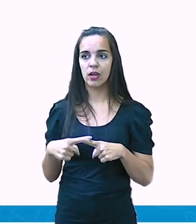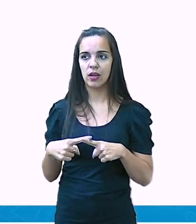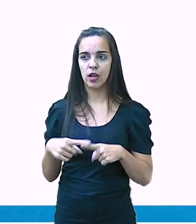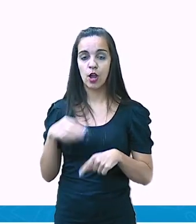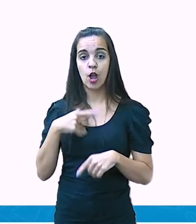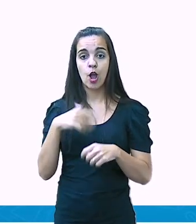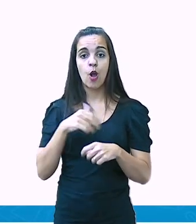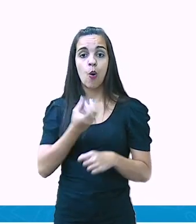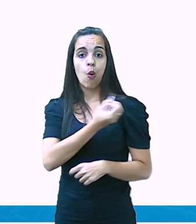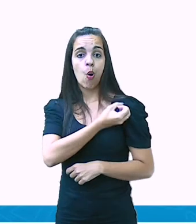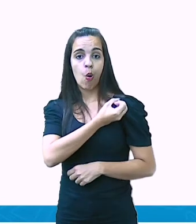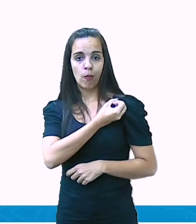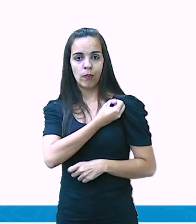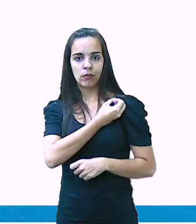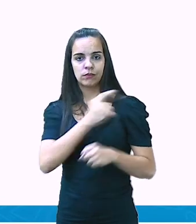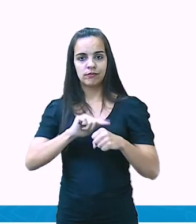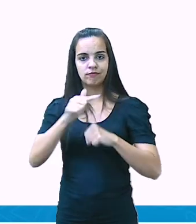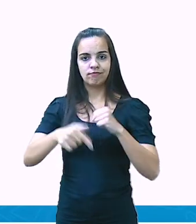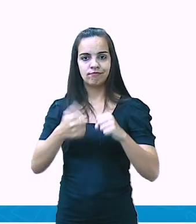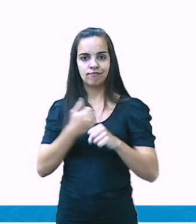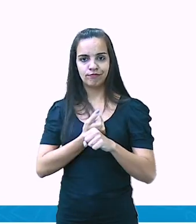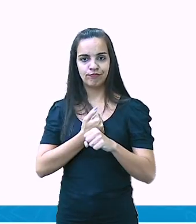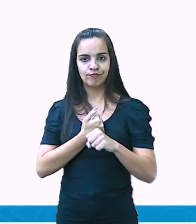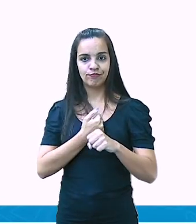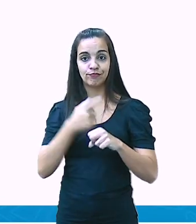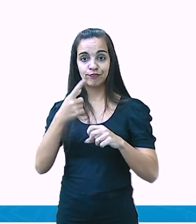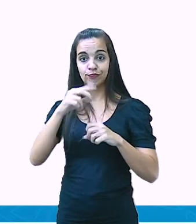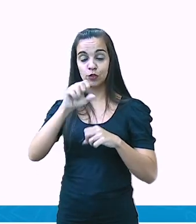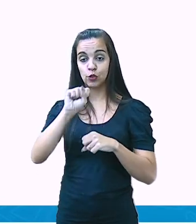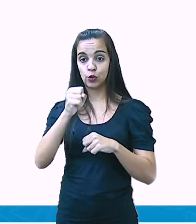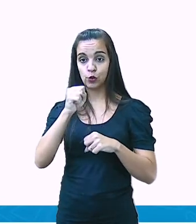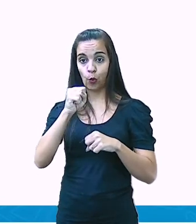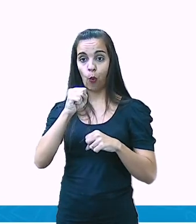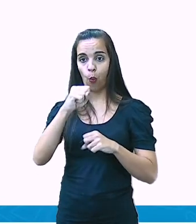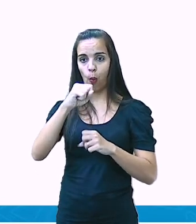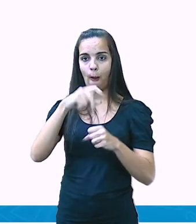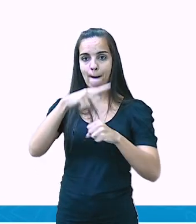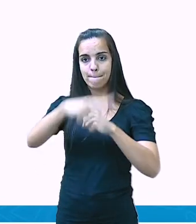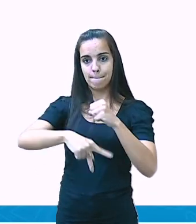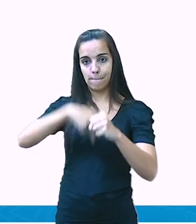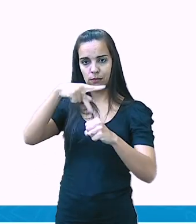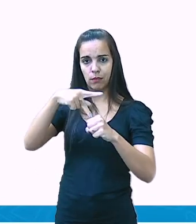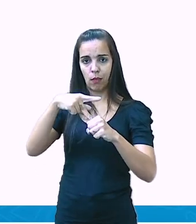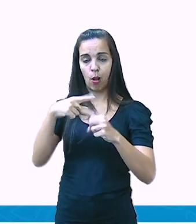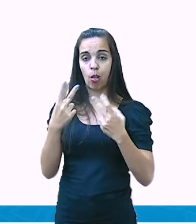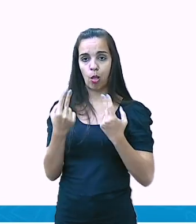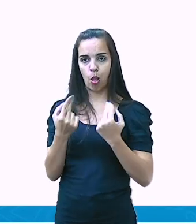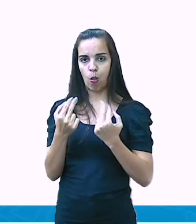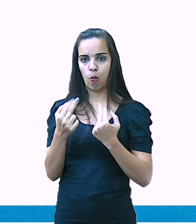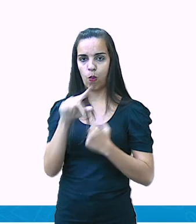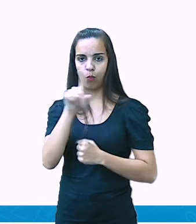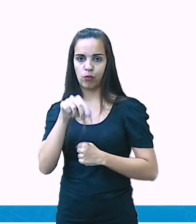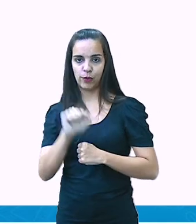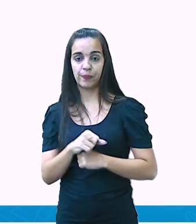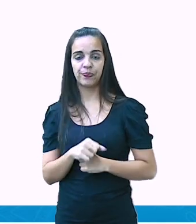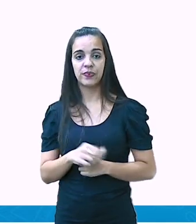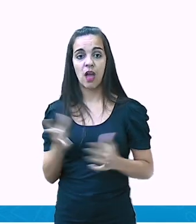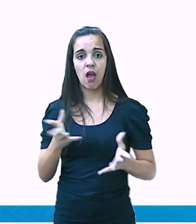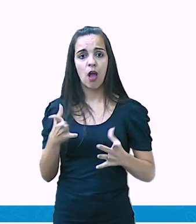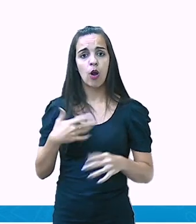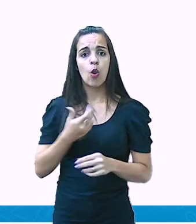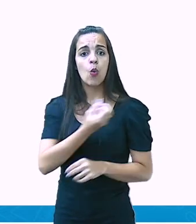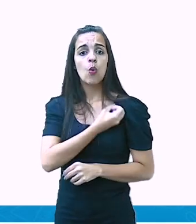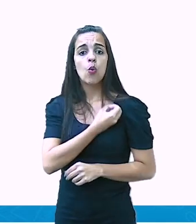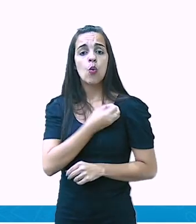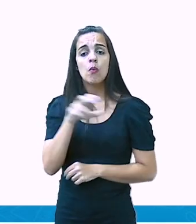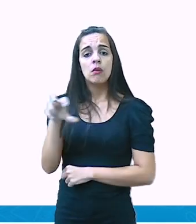número atômico é igual ao número de prótons. E o número de massa? Ó, teve gente que já deu a resposta. Lembrando que a